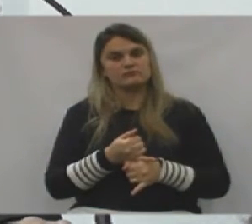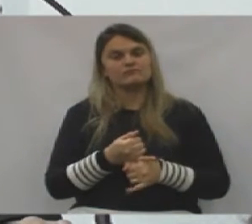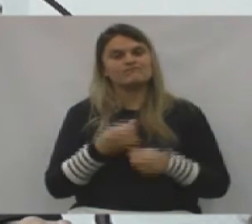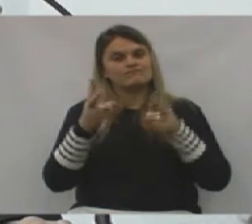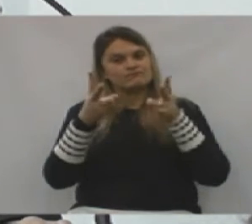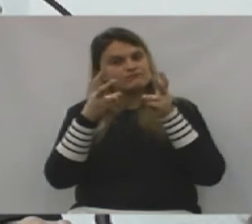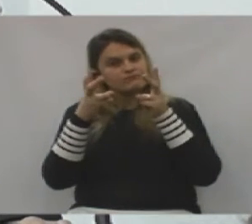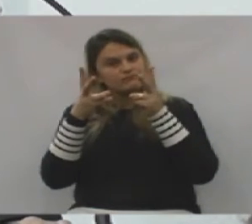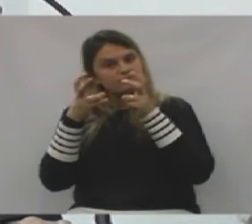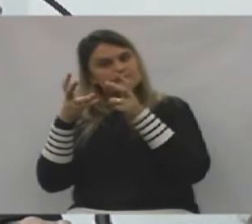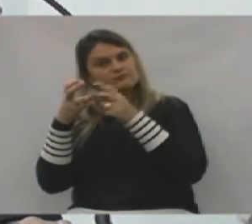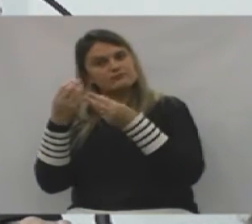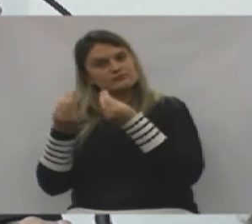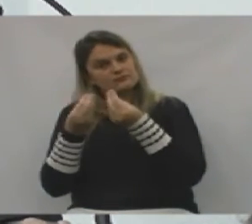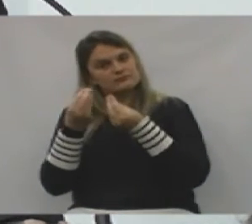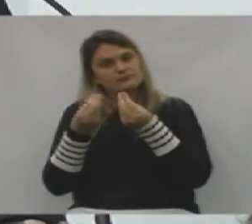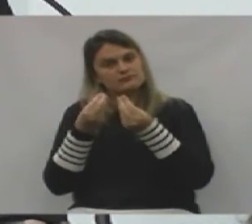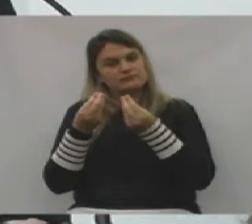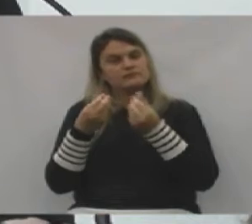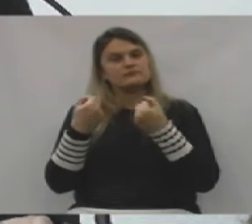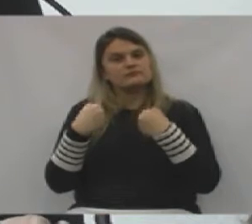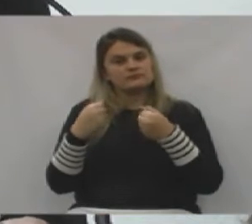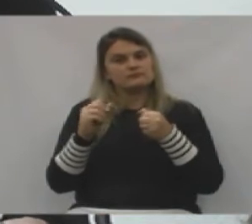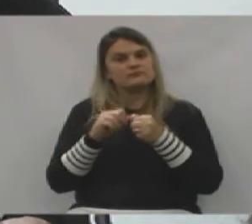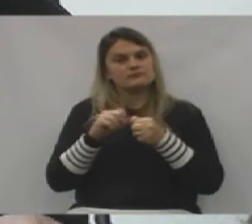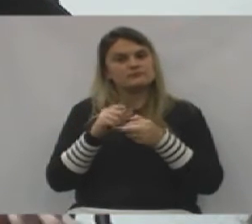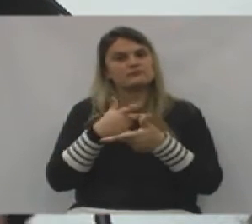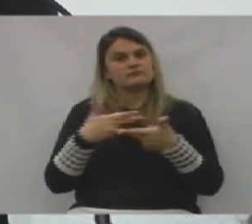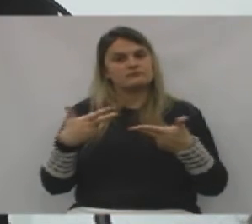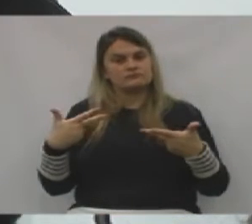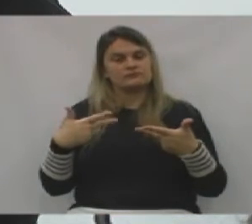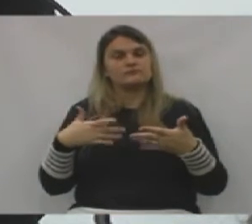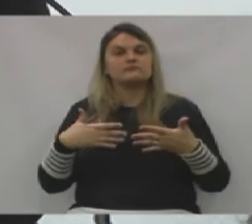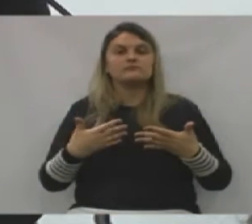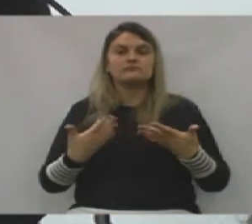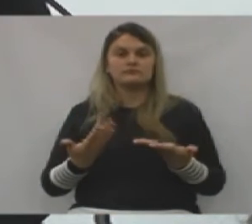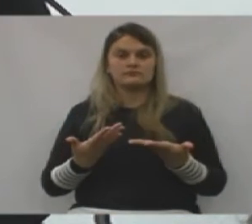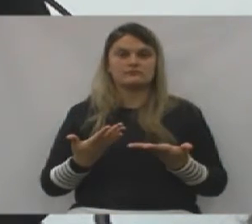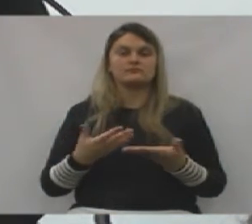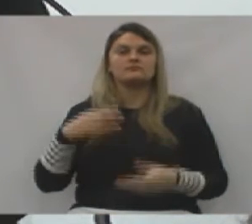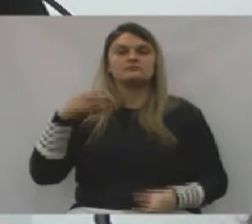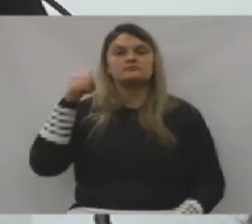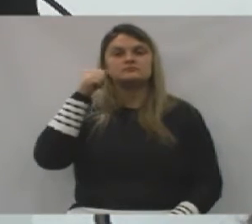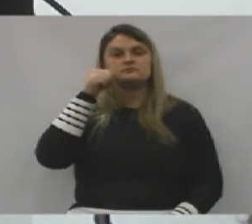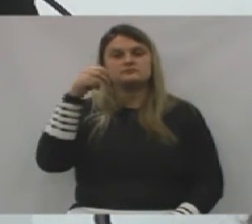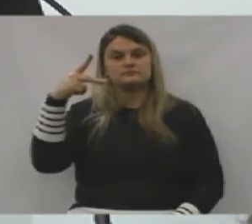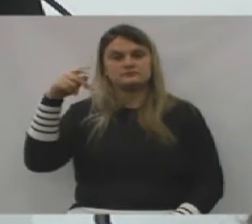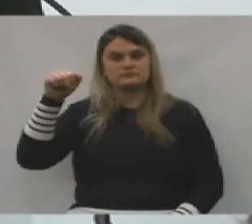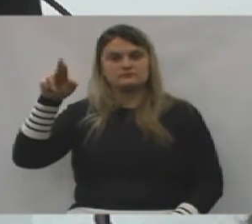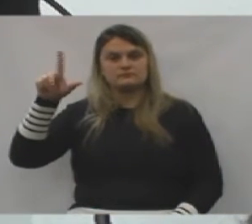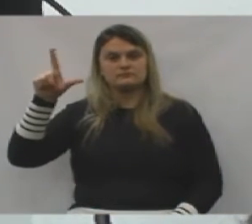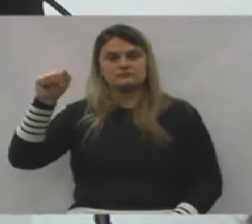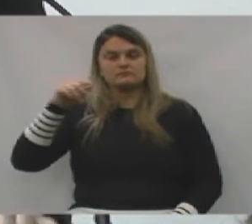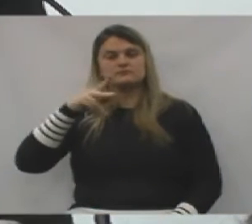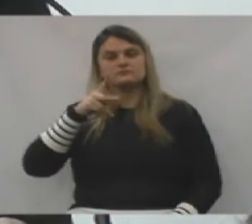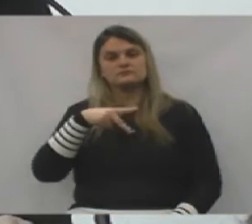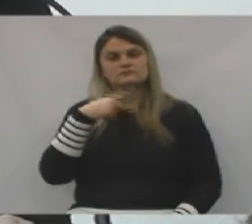fomos observando que tínhamos que fazer alguma coisa. Então, a Paula nos relatou